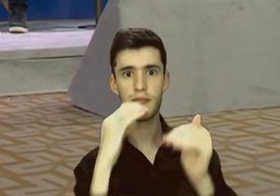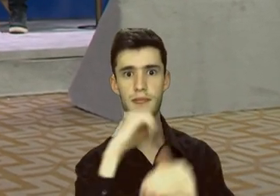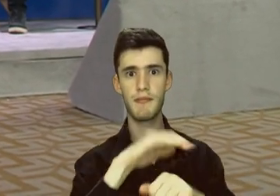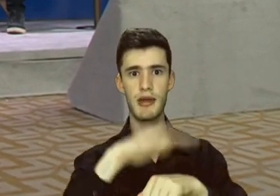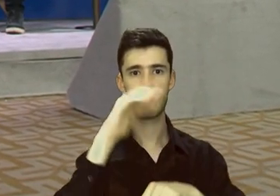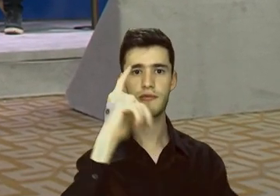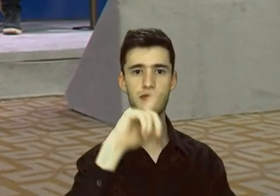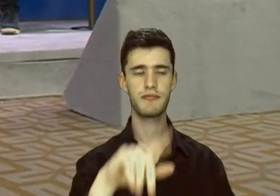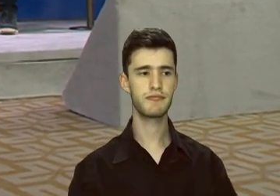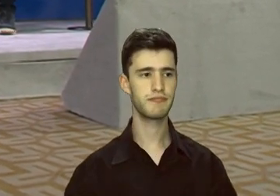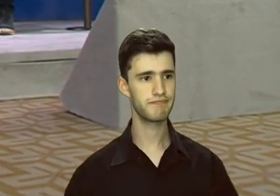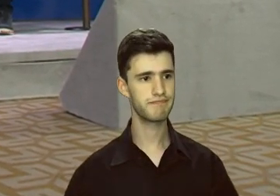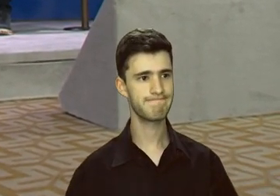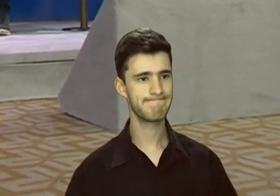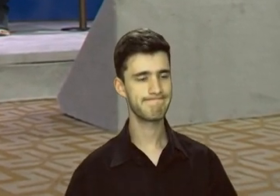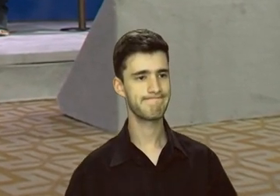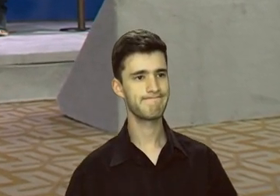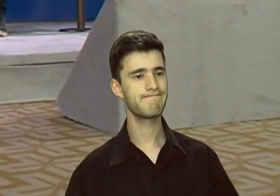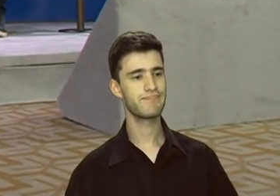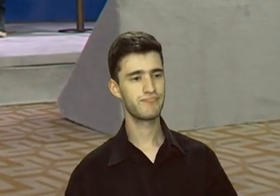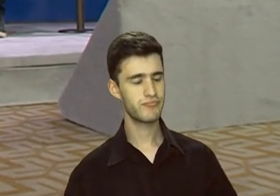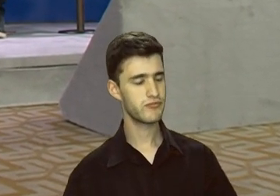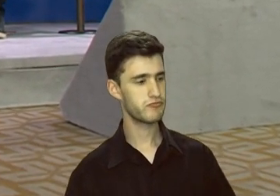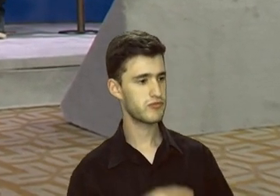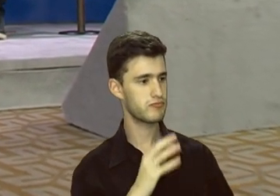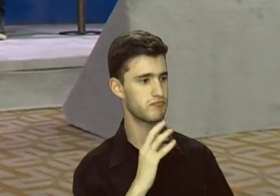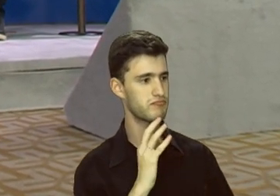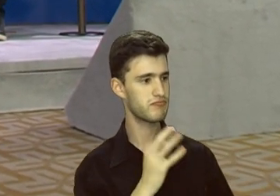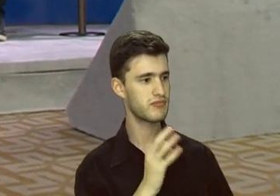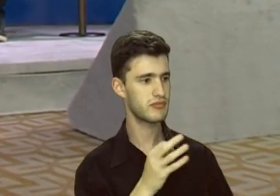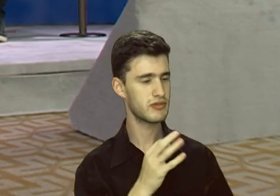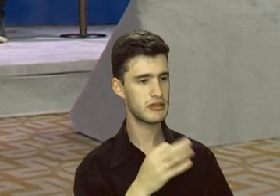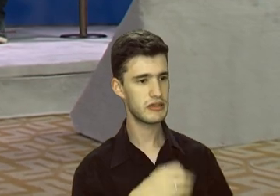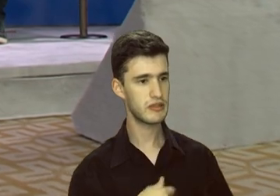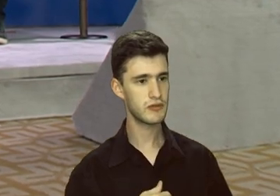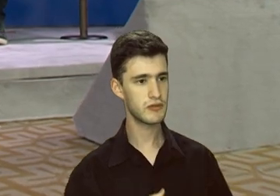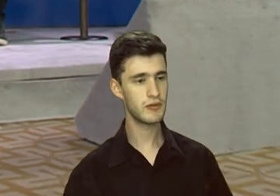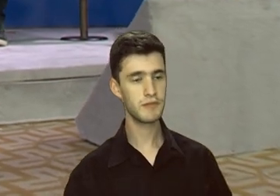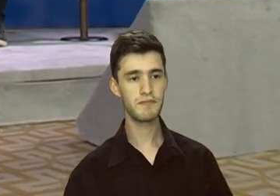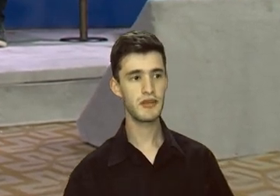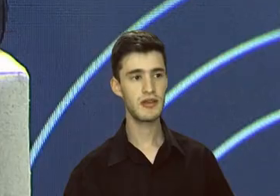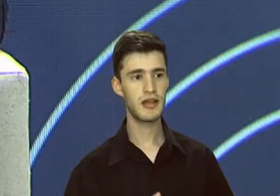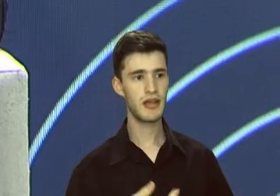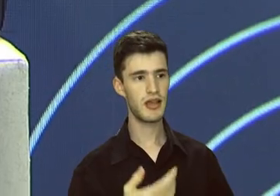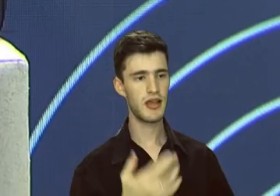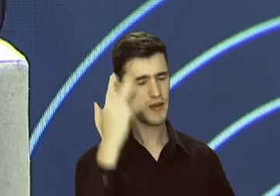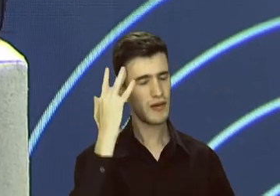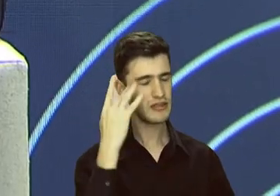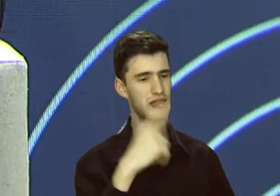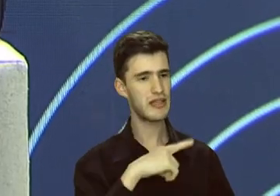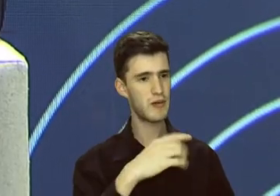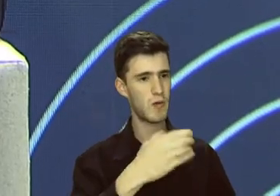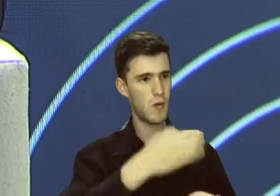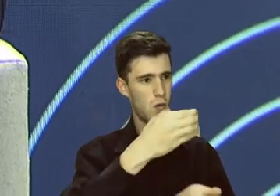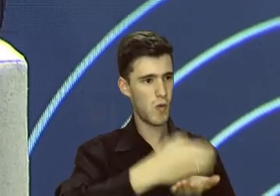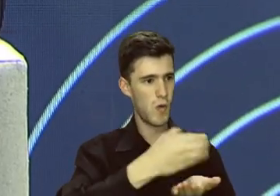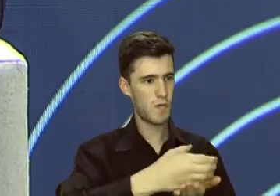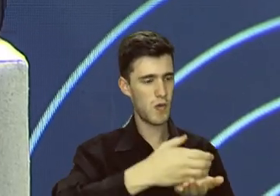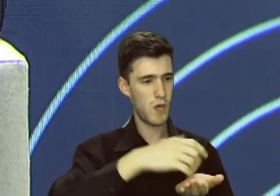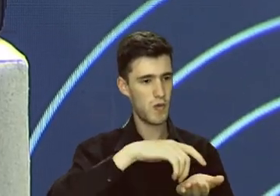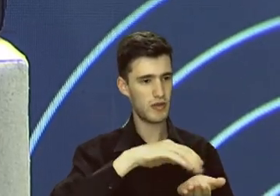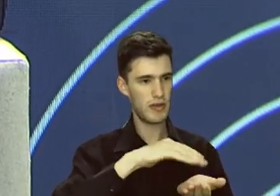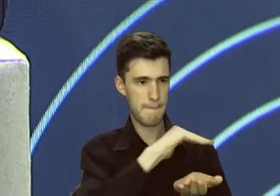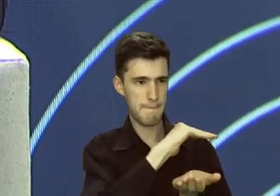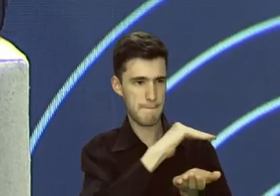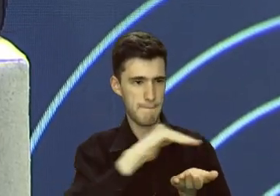acho que se tem o copo meio vazio né dessa esse novo cenário muito mais diligente com o valuation